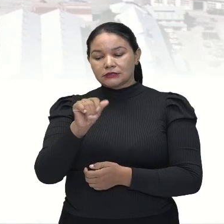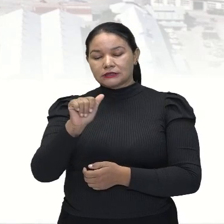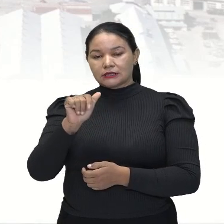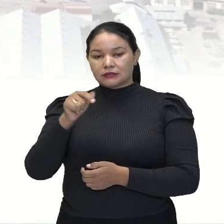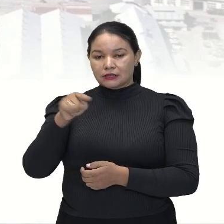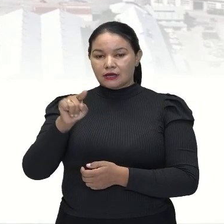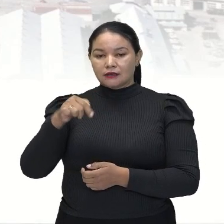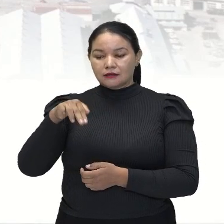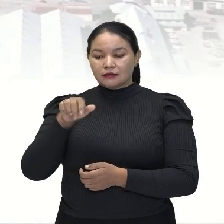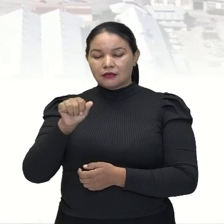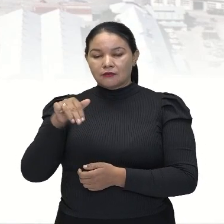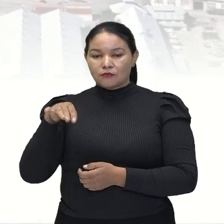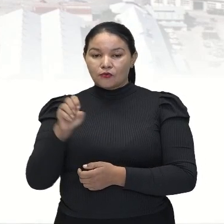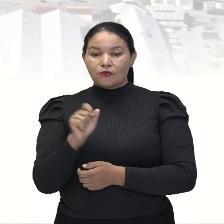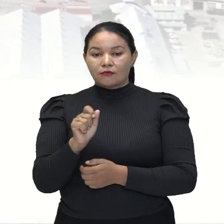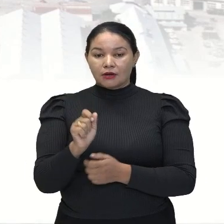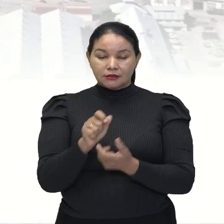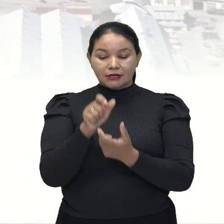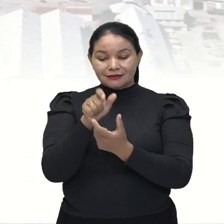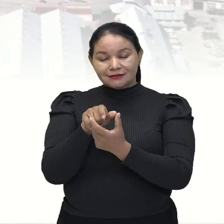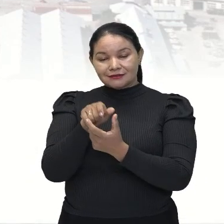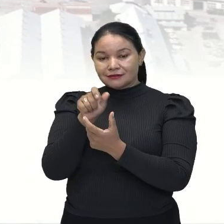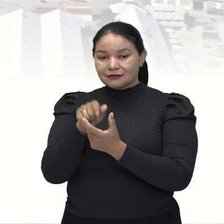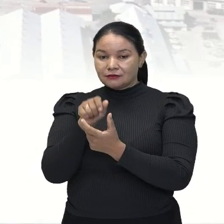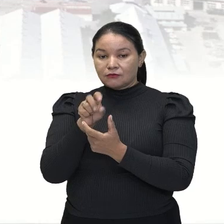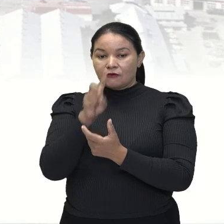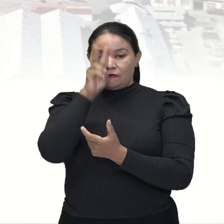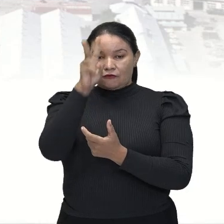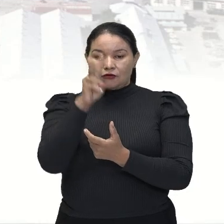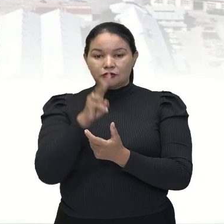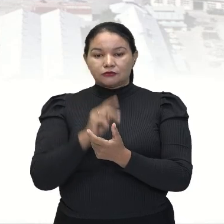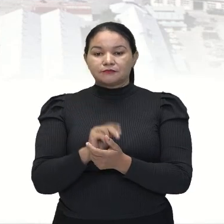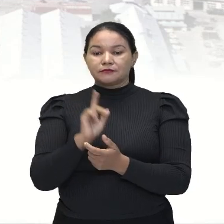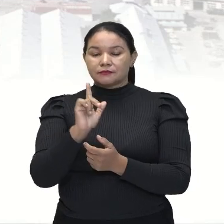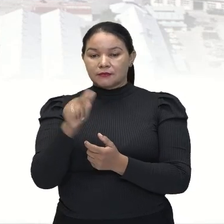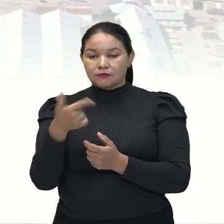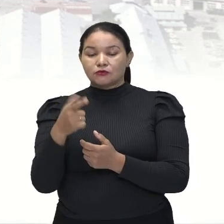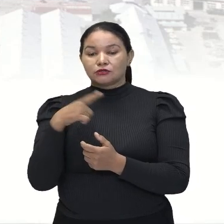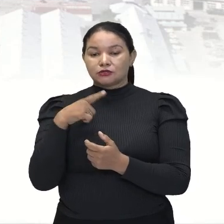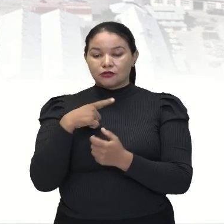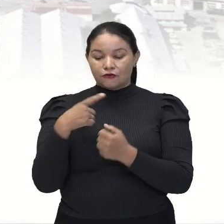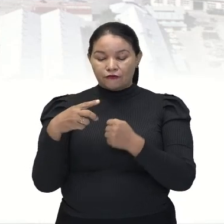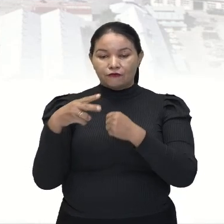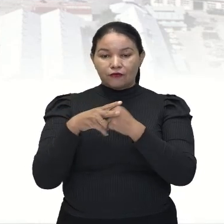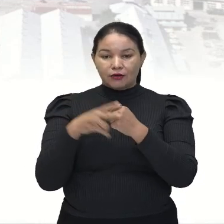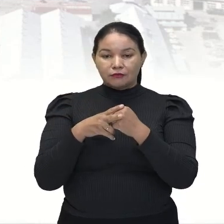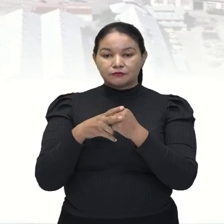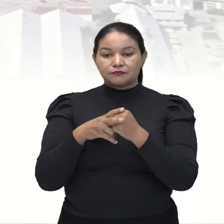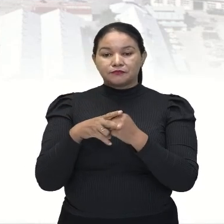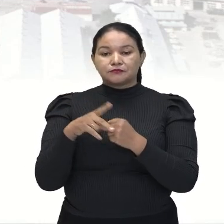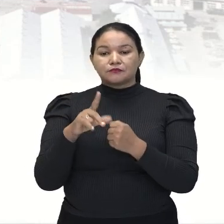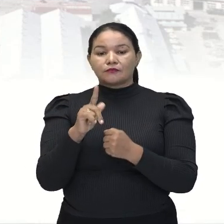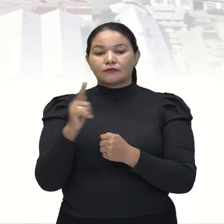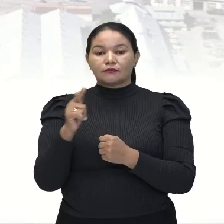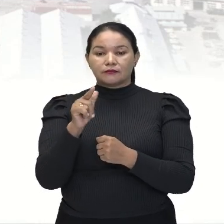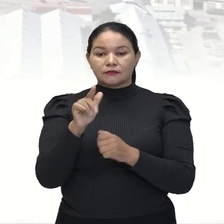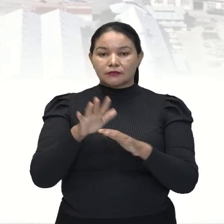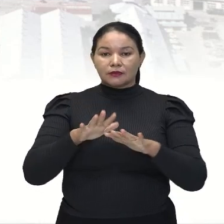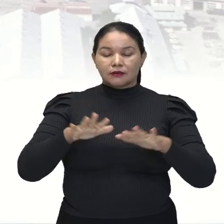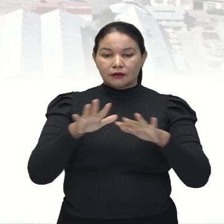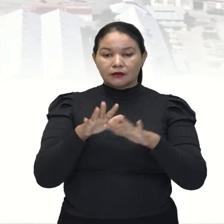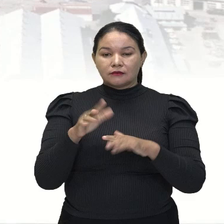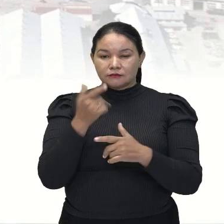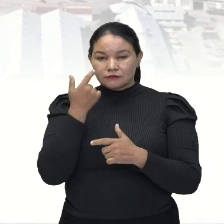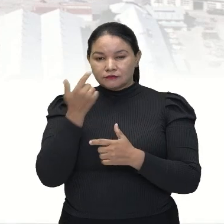guantanamo mas depois nós temos ó o verbo está nós temos Bahia tem acento mas não cai dentro aqui das